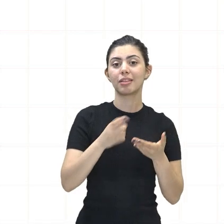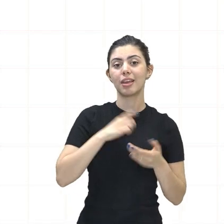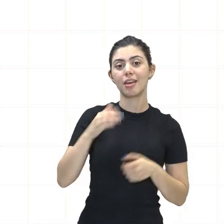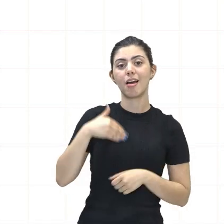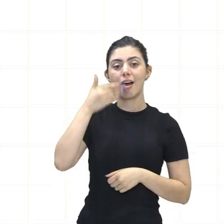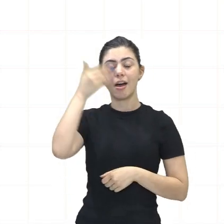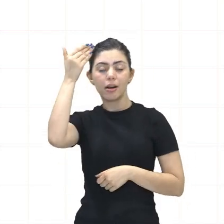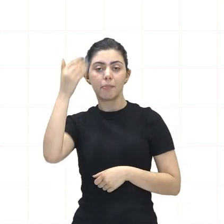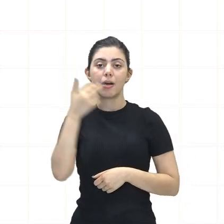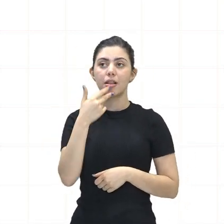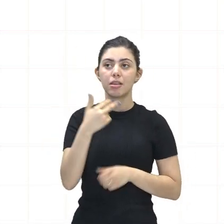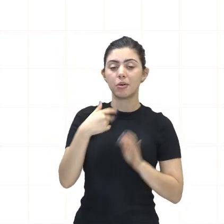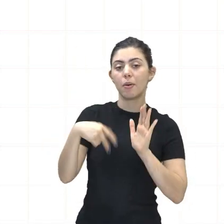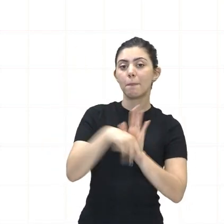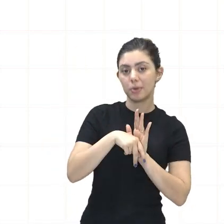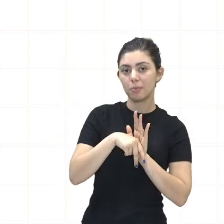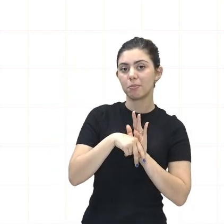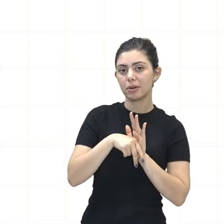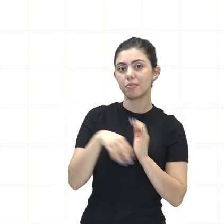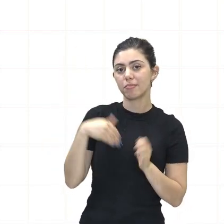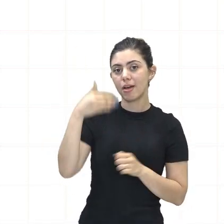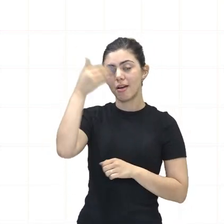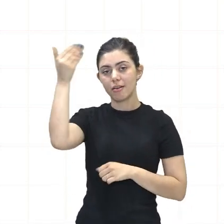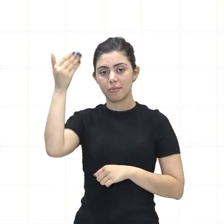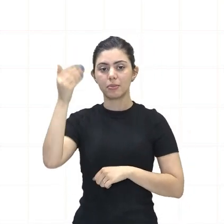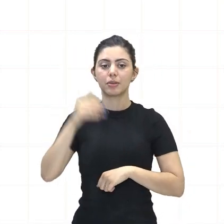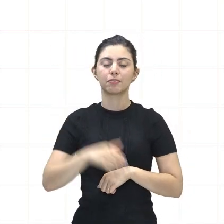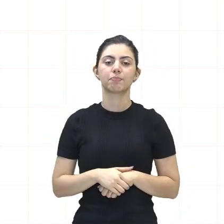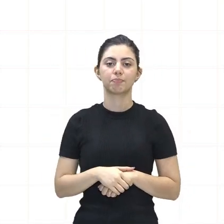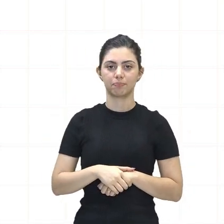árabes, falam línguas árabes, né?